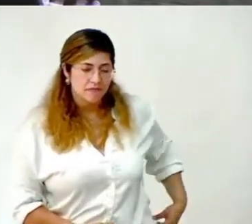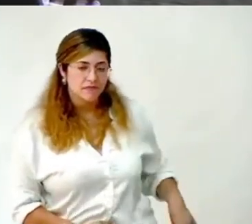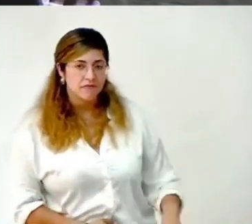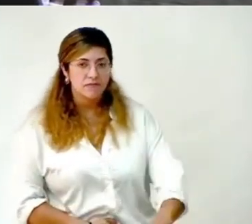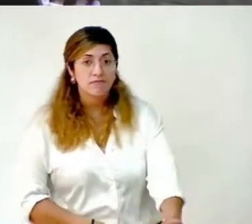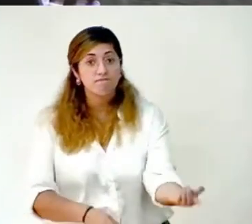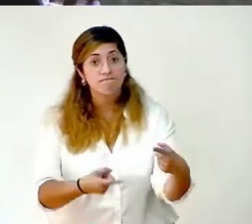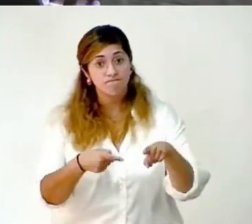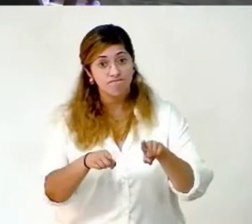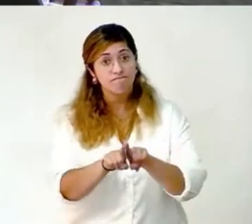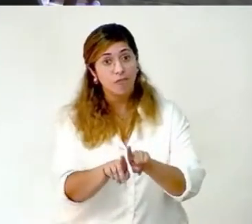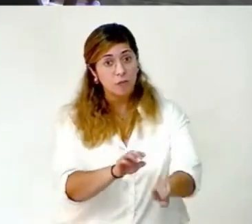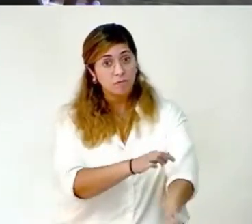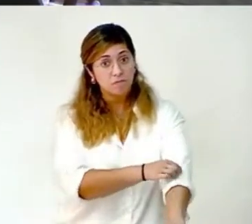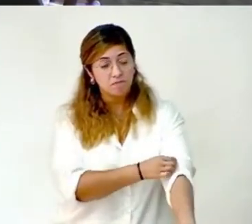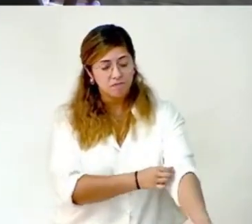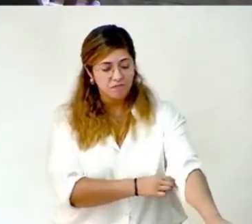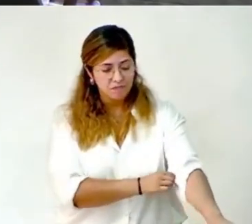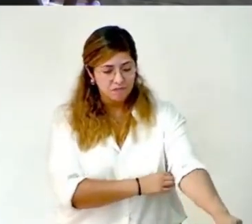Portanto,